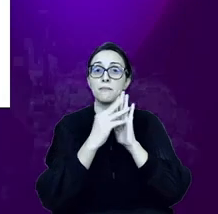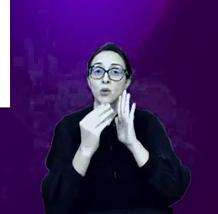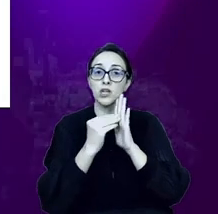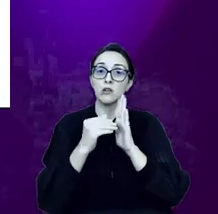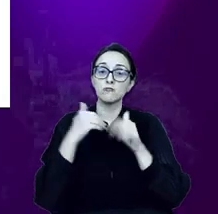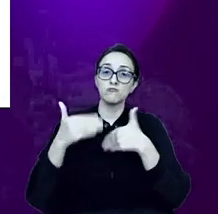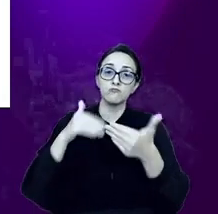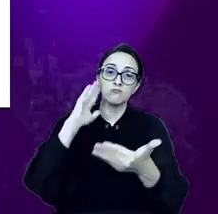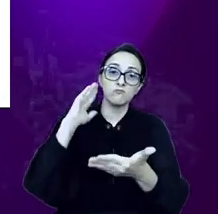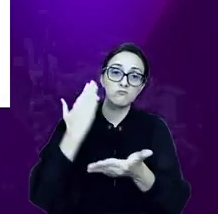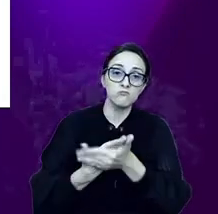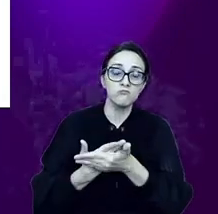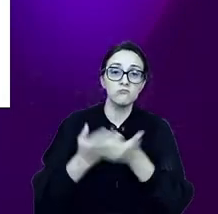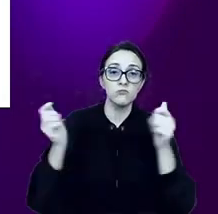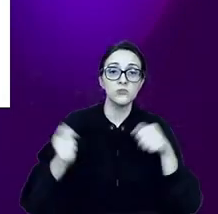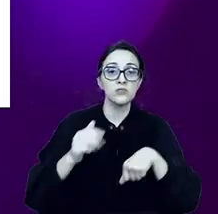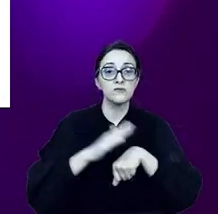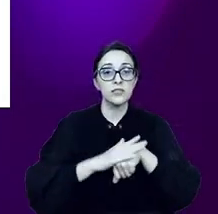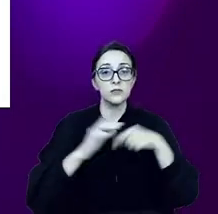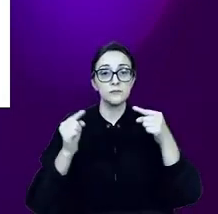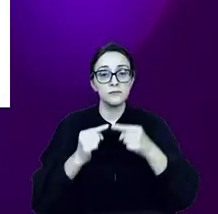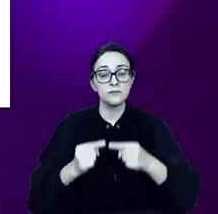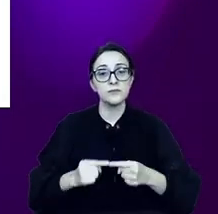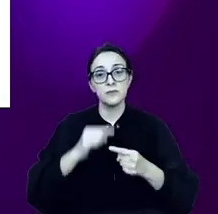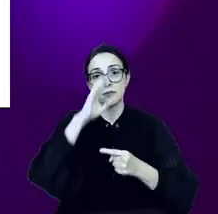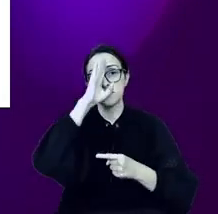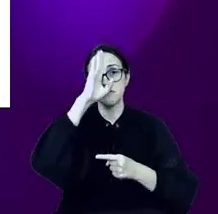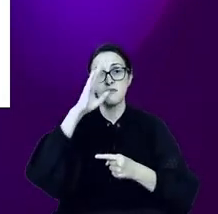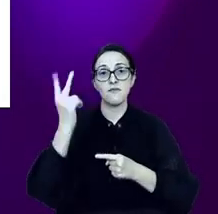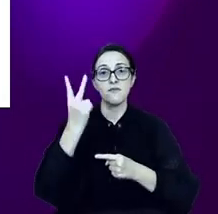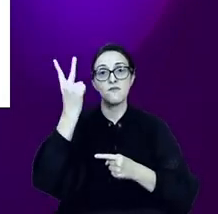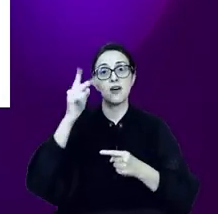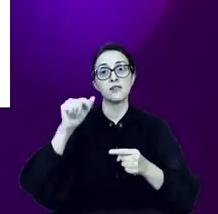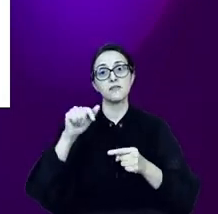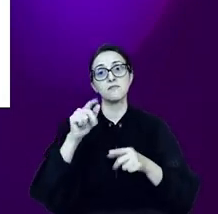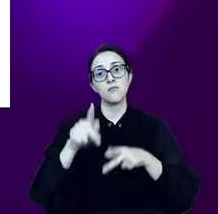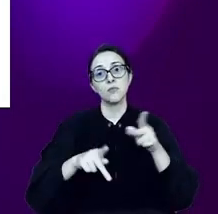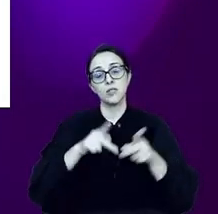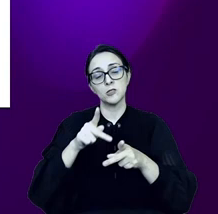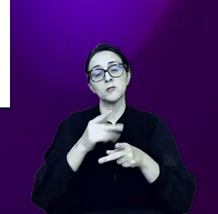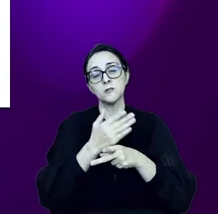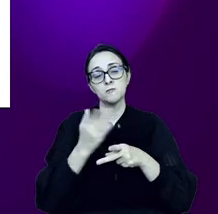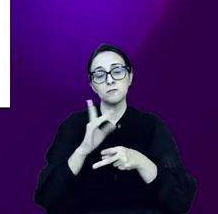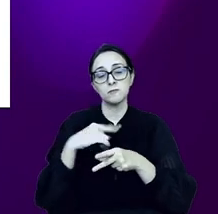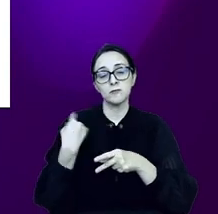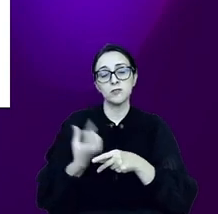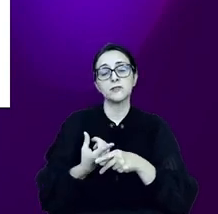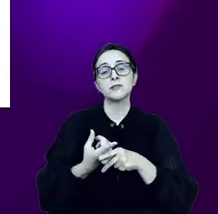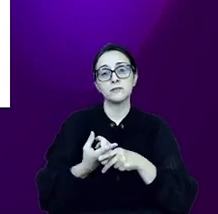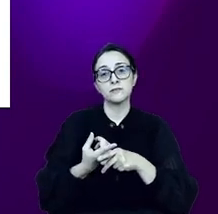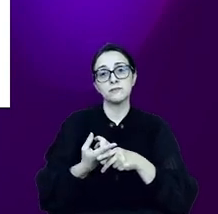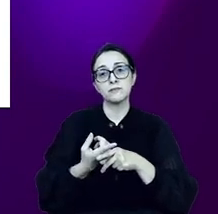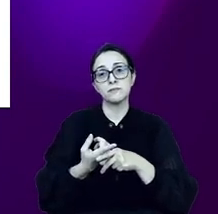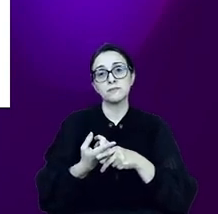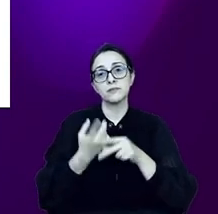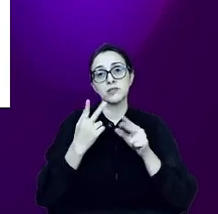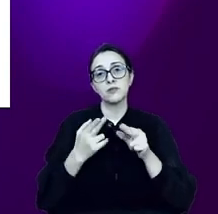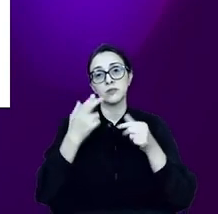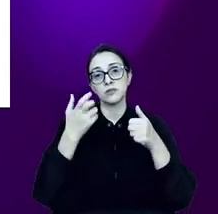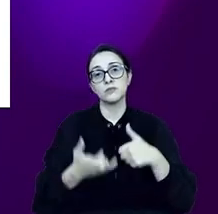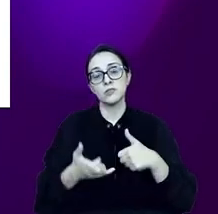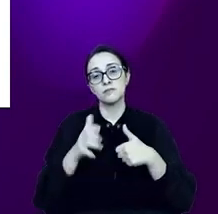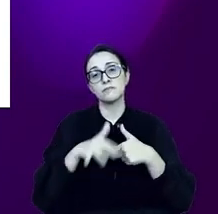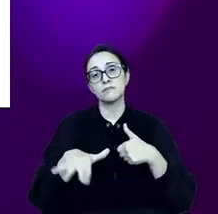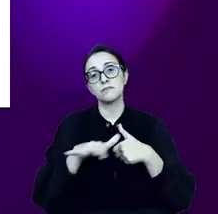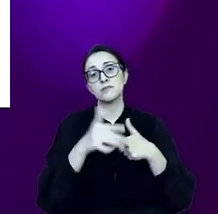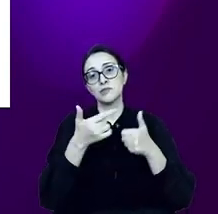sejam confiáveis, fáceis de aplicação e principalmente válidos para a população nossa, aqui como eu falei, não por aspectos de que